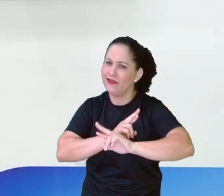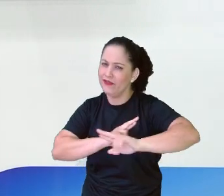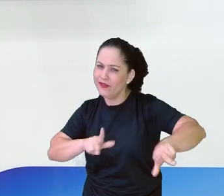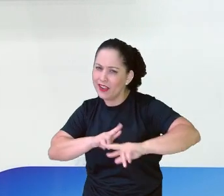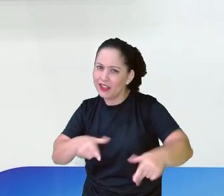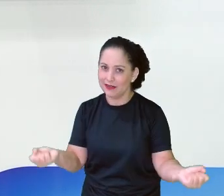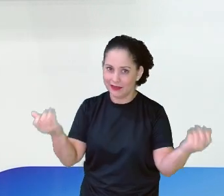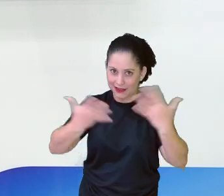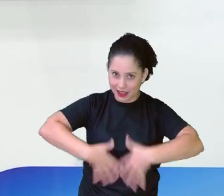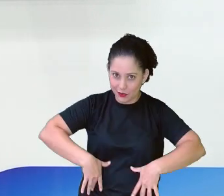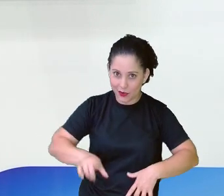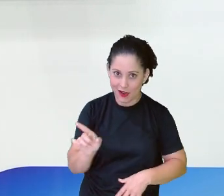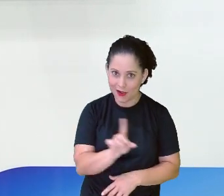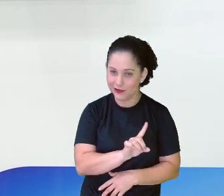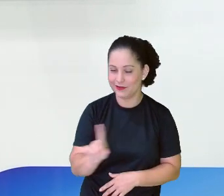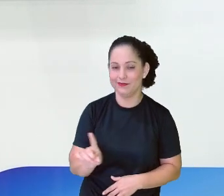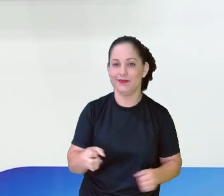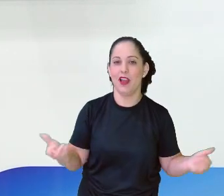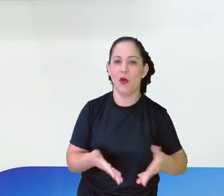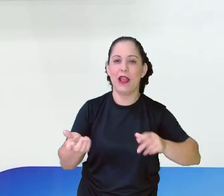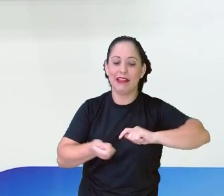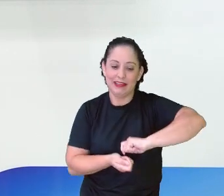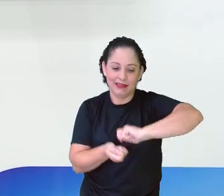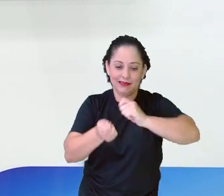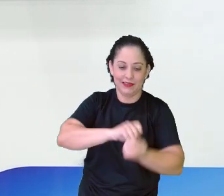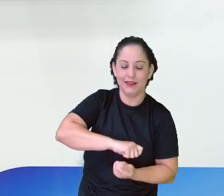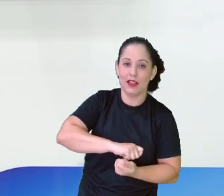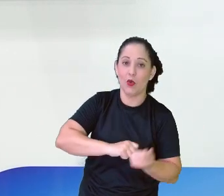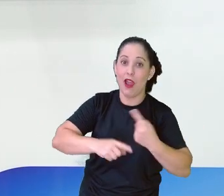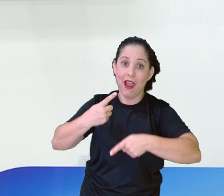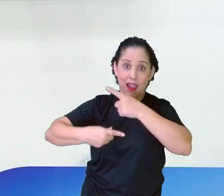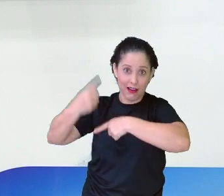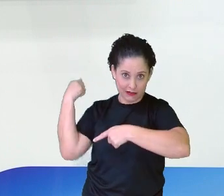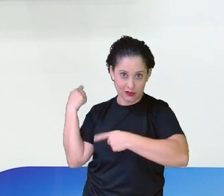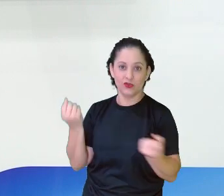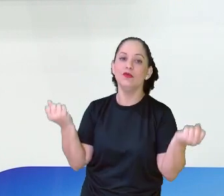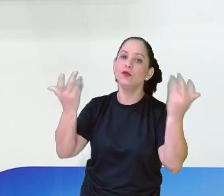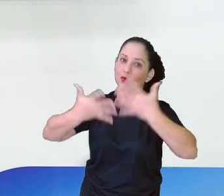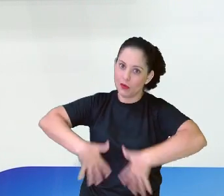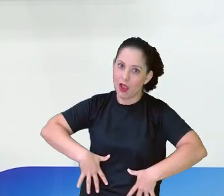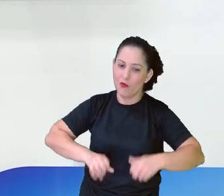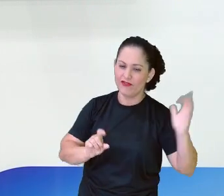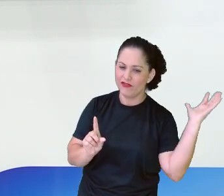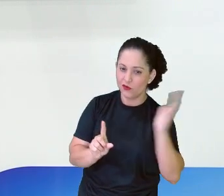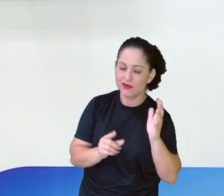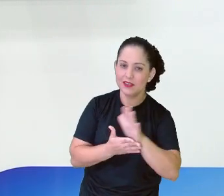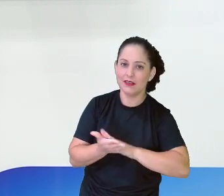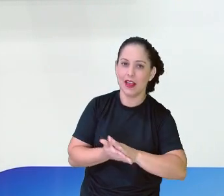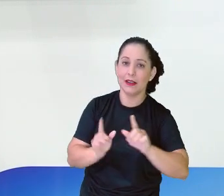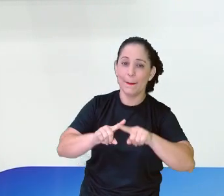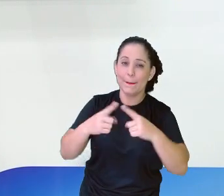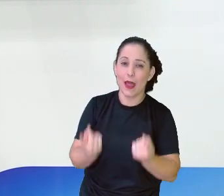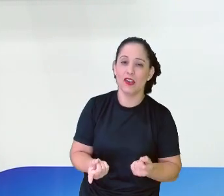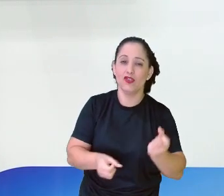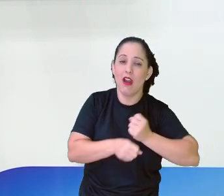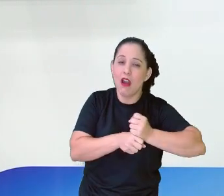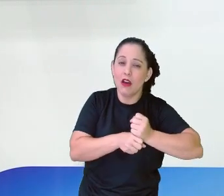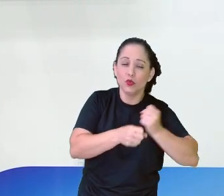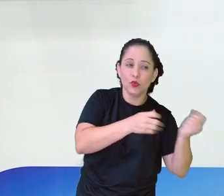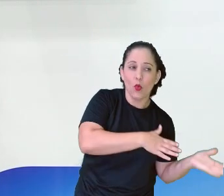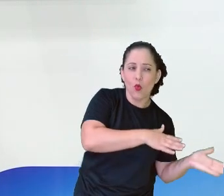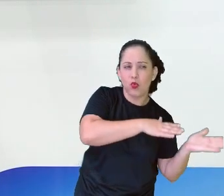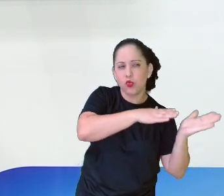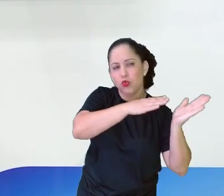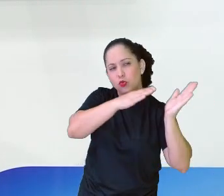uma área que era natural, que não tinha sofrido ainda nenhuma interferência do homem, mas com o tempo, com esse processo